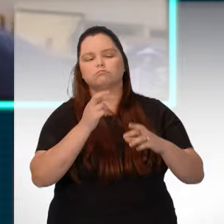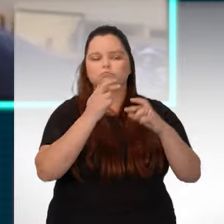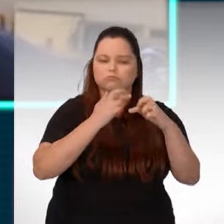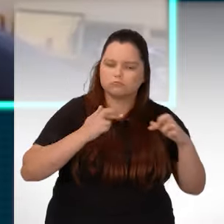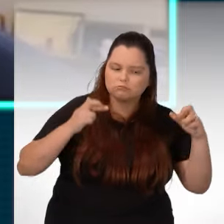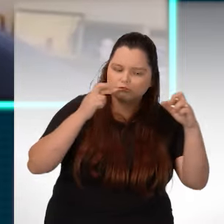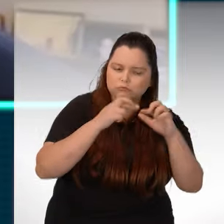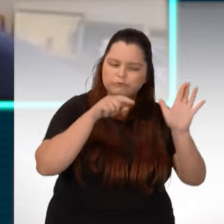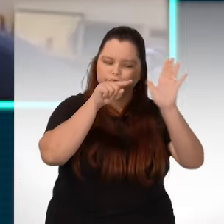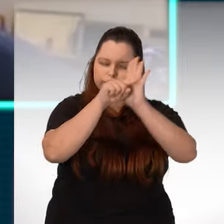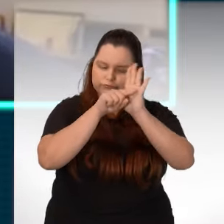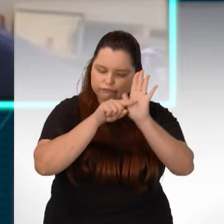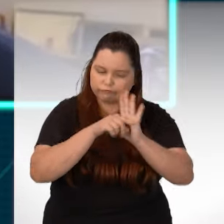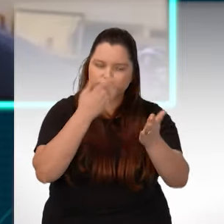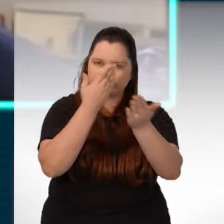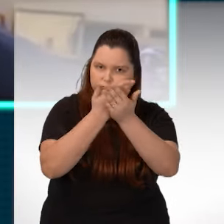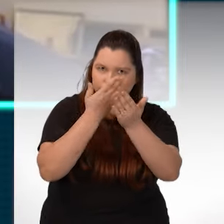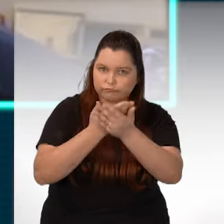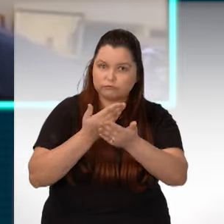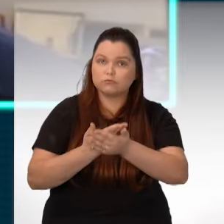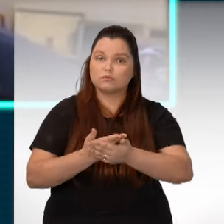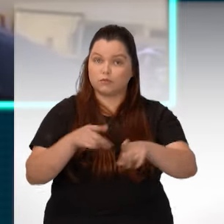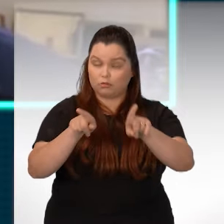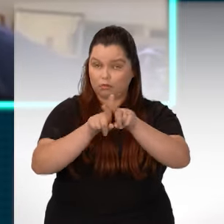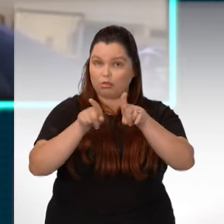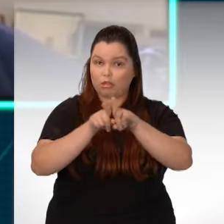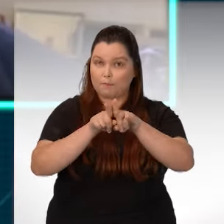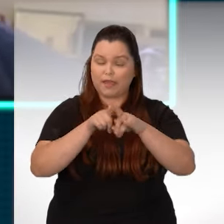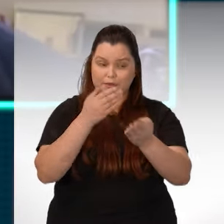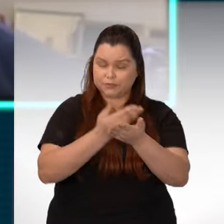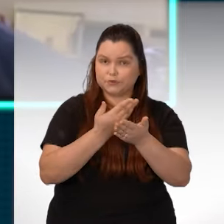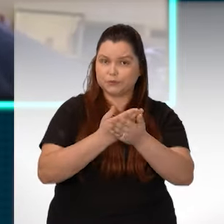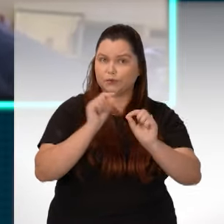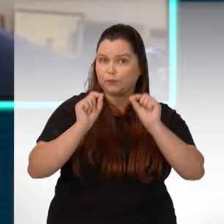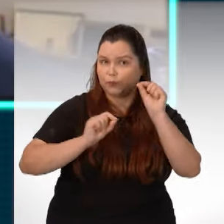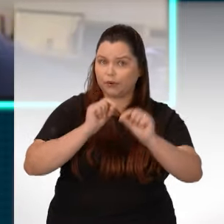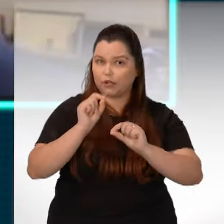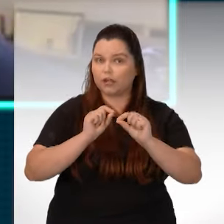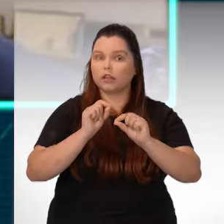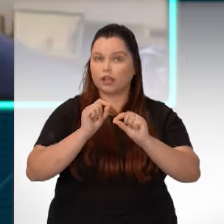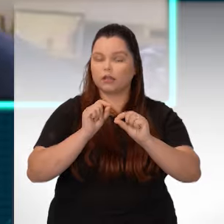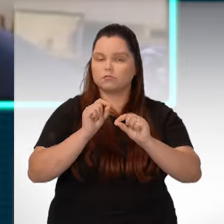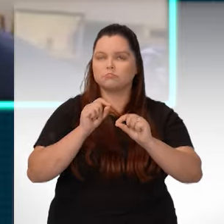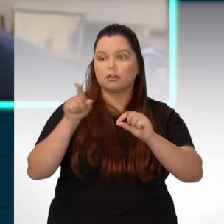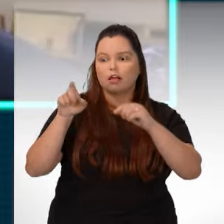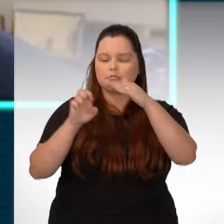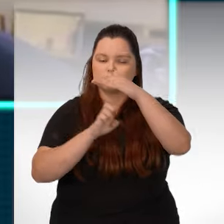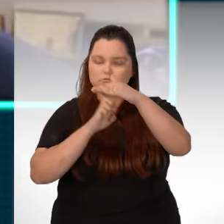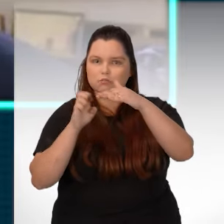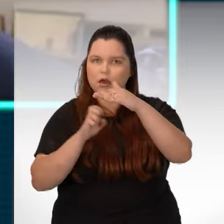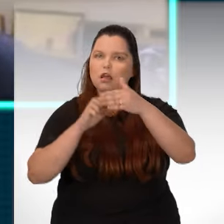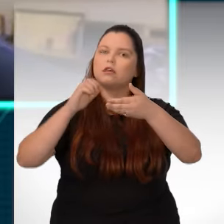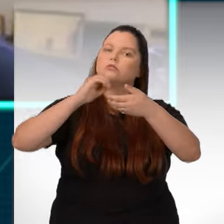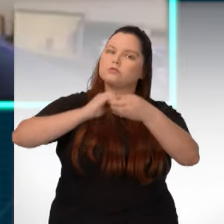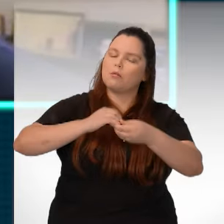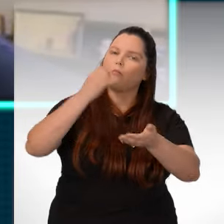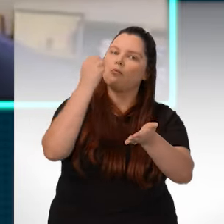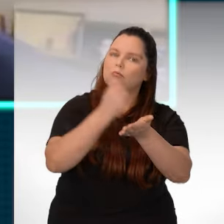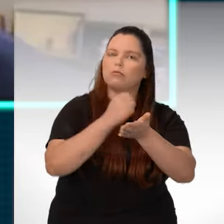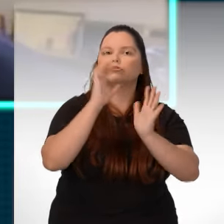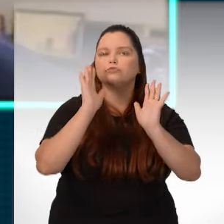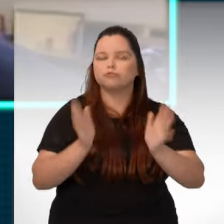foram realizadas, estudos que foram realizados, inclusive estudos que foram realizados com custeio das empresas e em consenso entre as